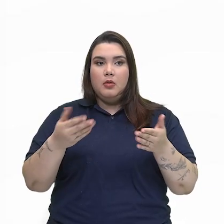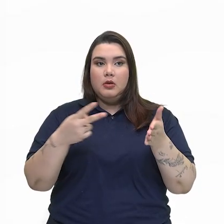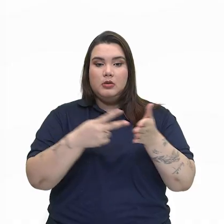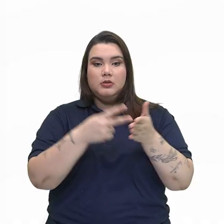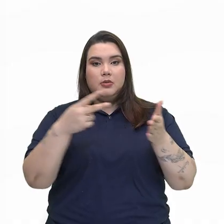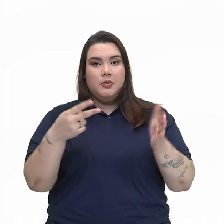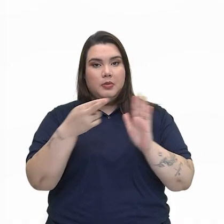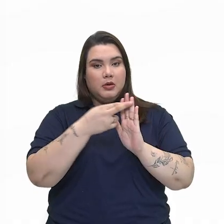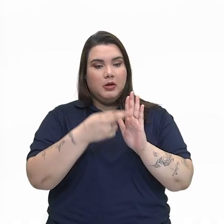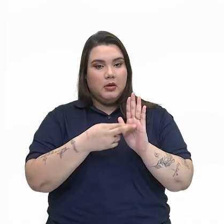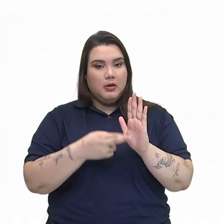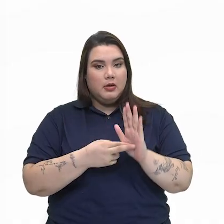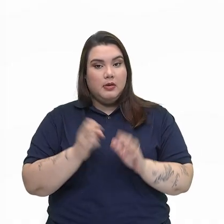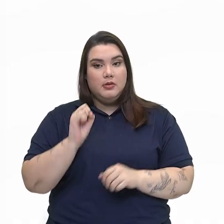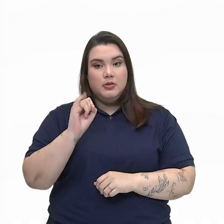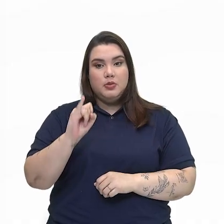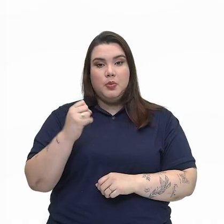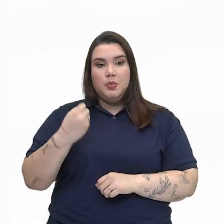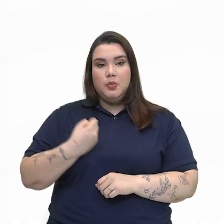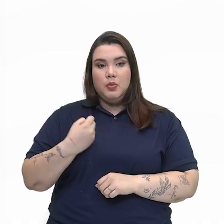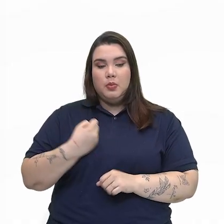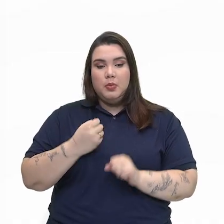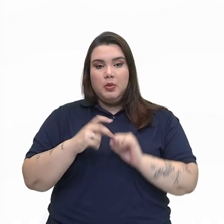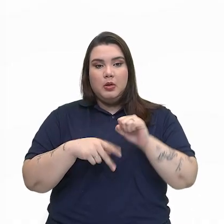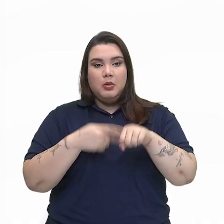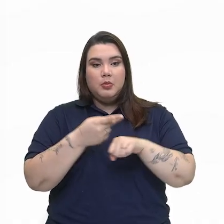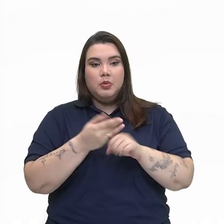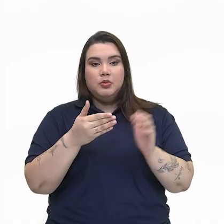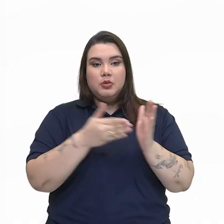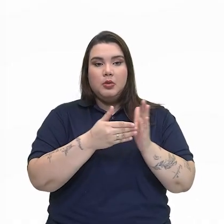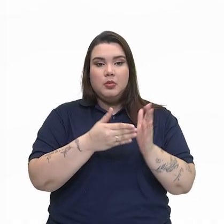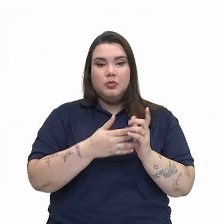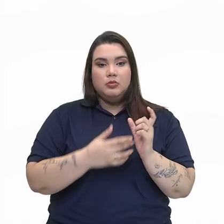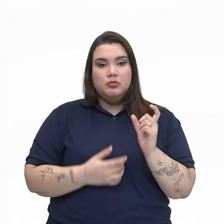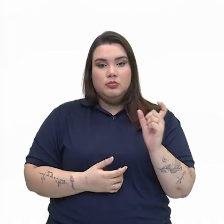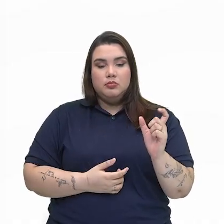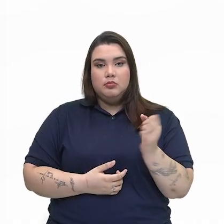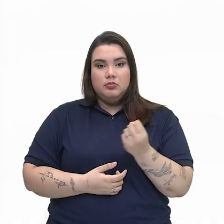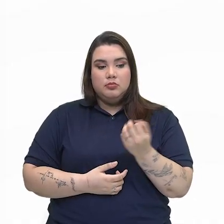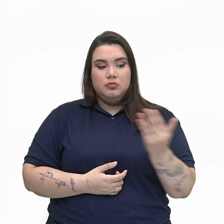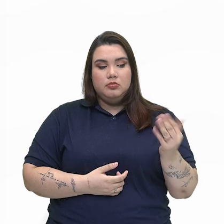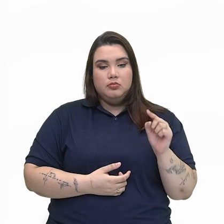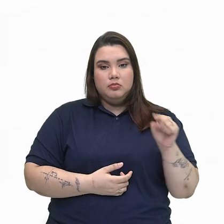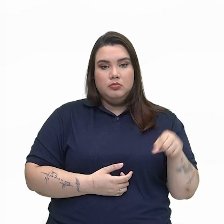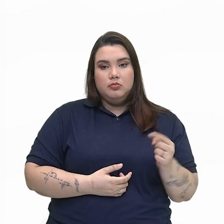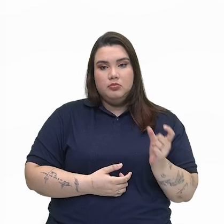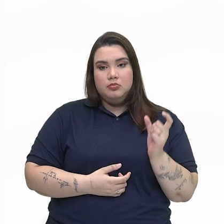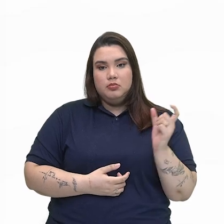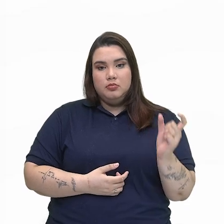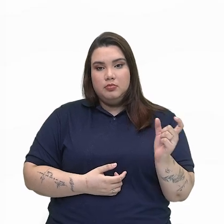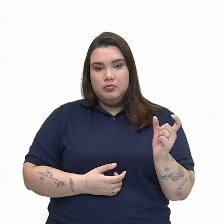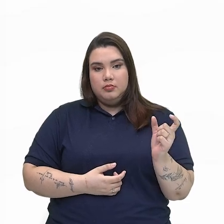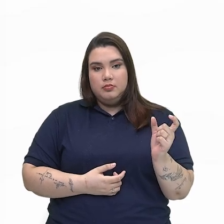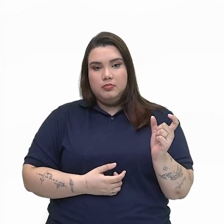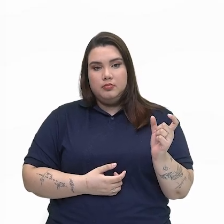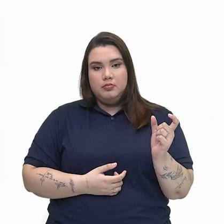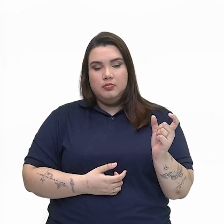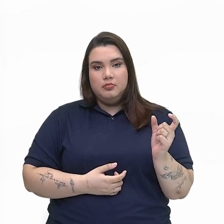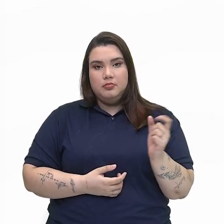2, se o algarismo posterior à última casa decimal a